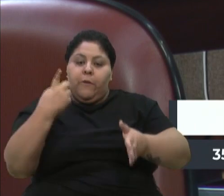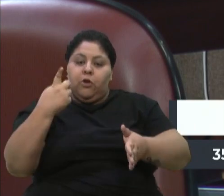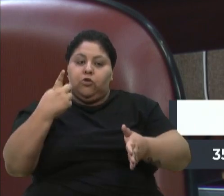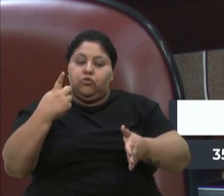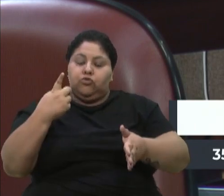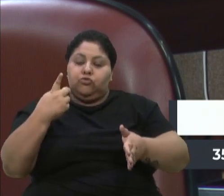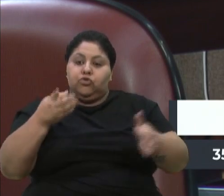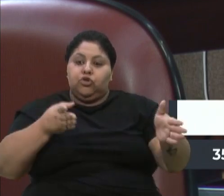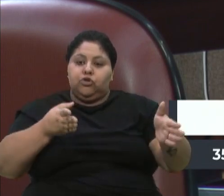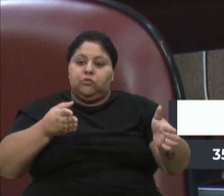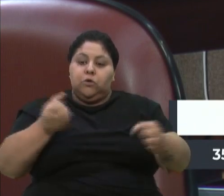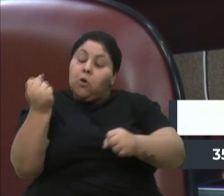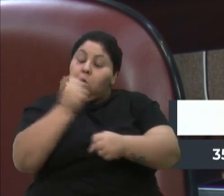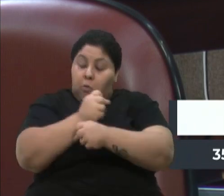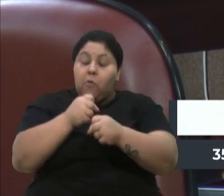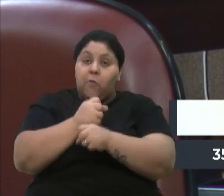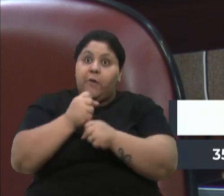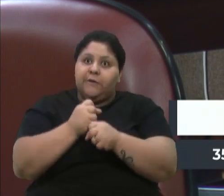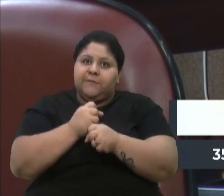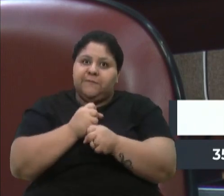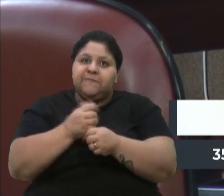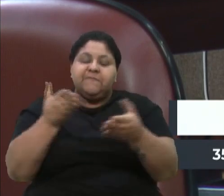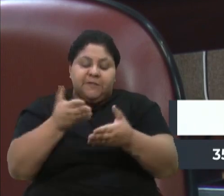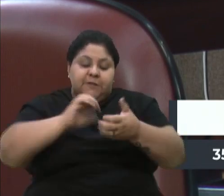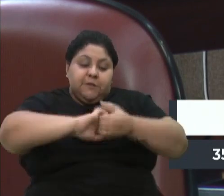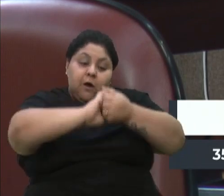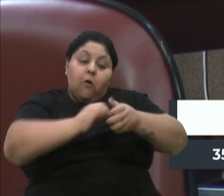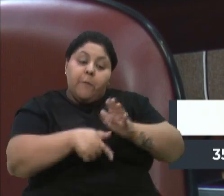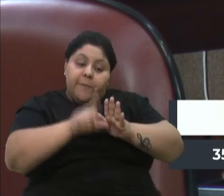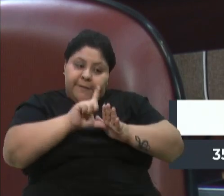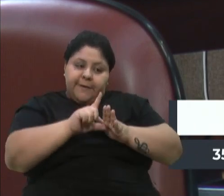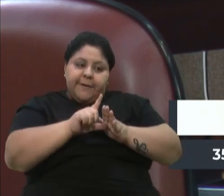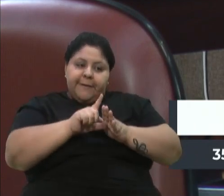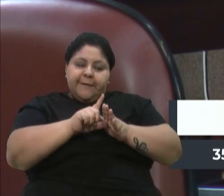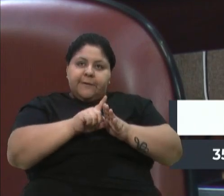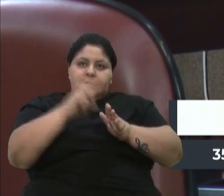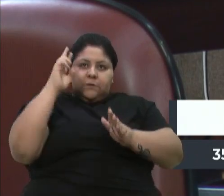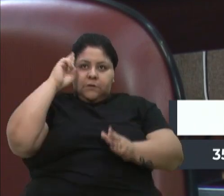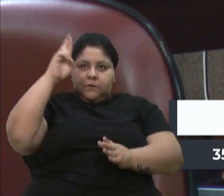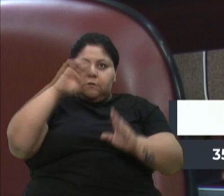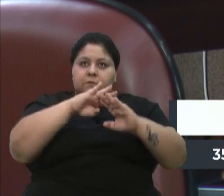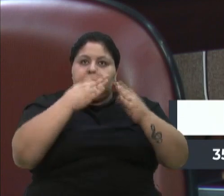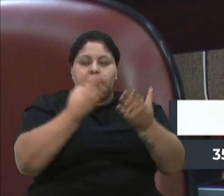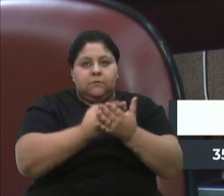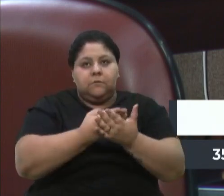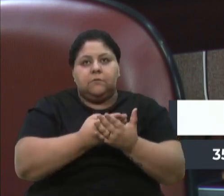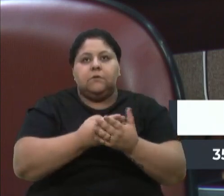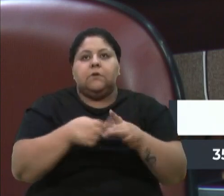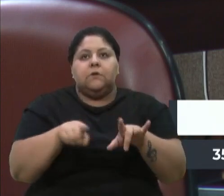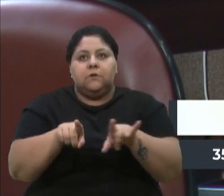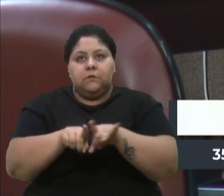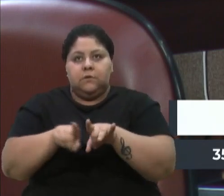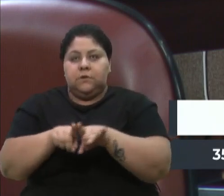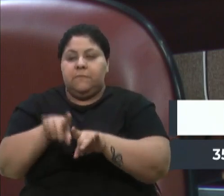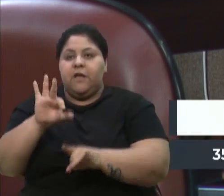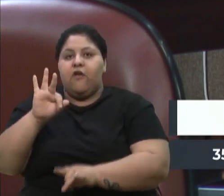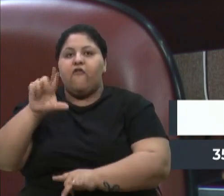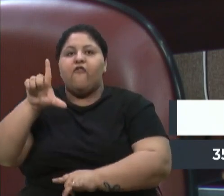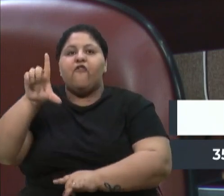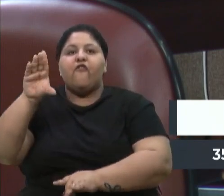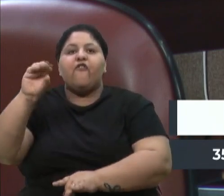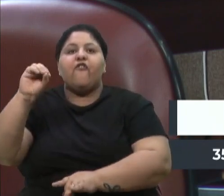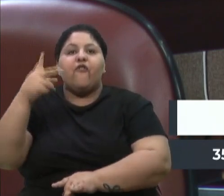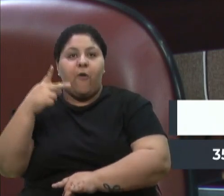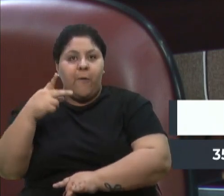já cumprimentei antes ali a própria diretora do colégio, a Flávia, mas também o Fábio Panoni Lopes, que é o Flop, que é também